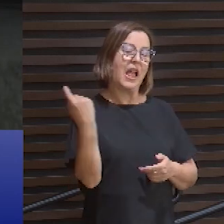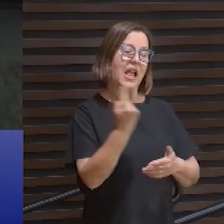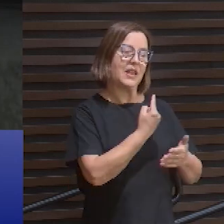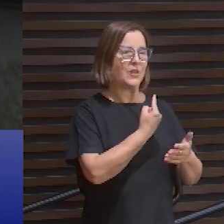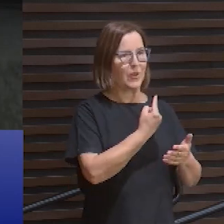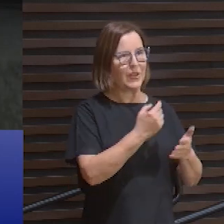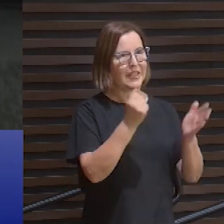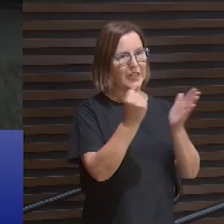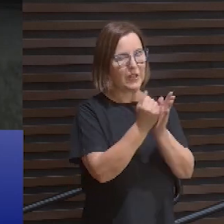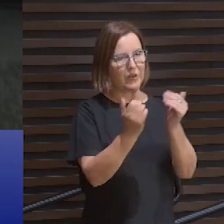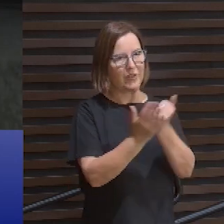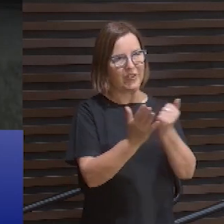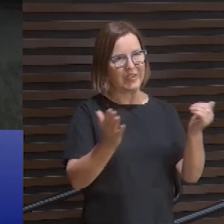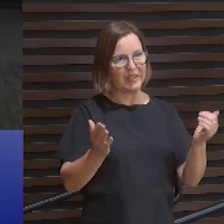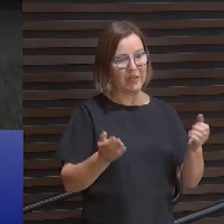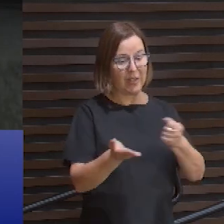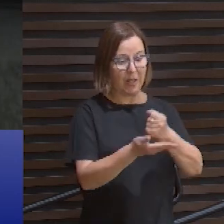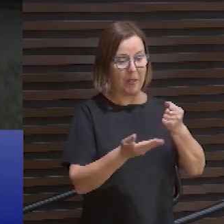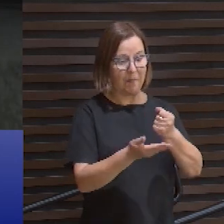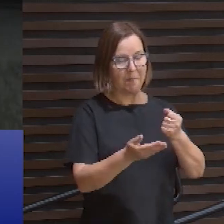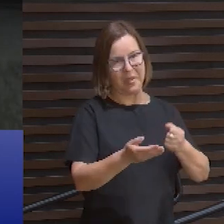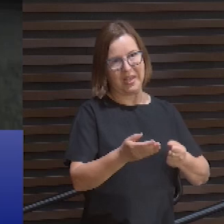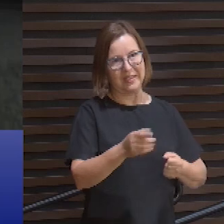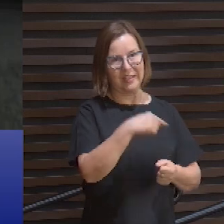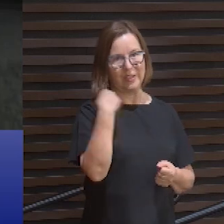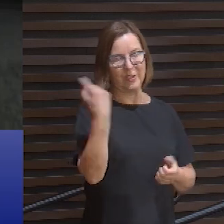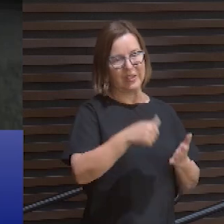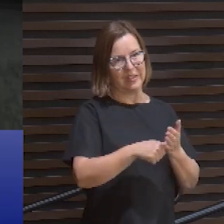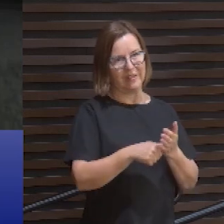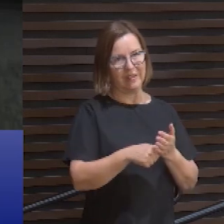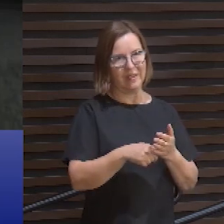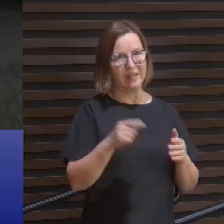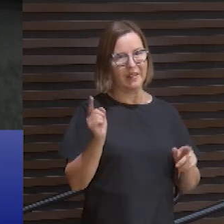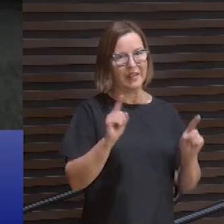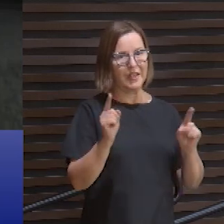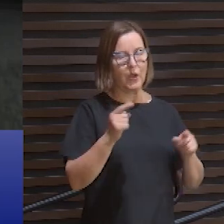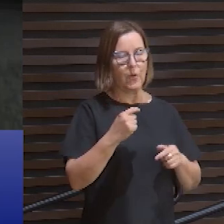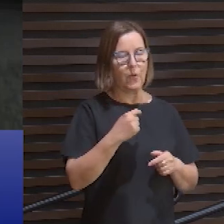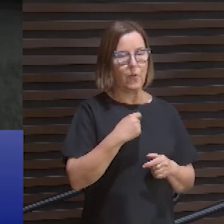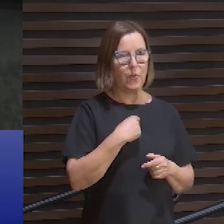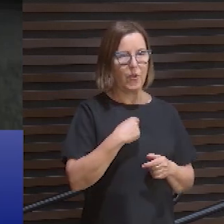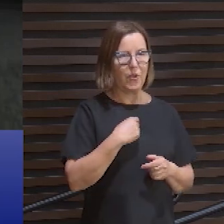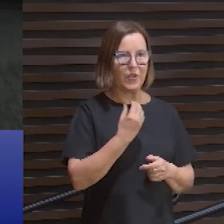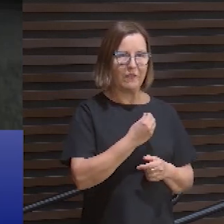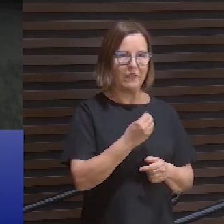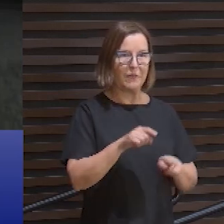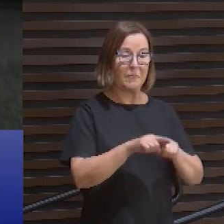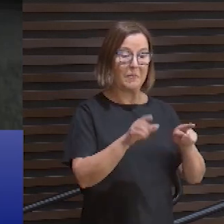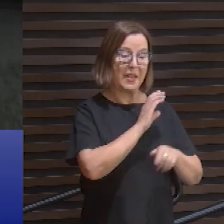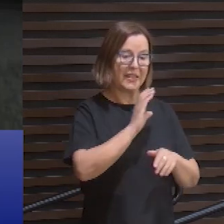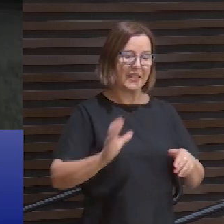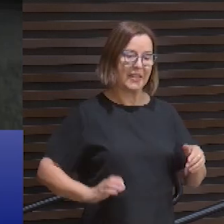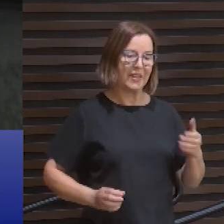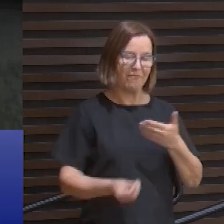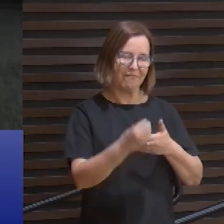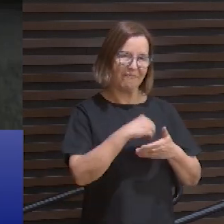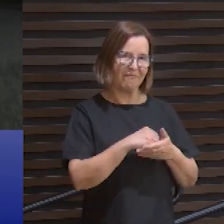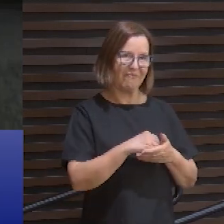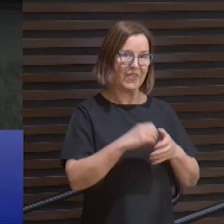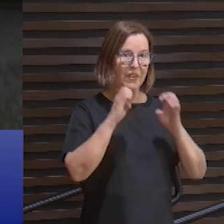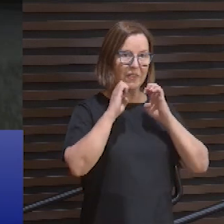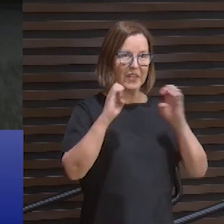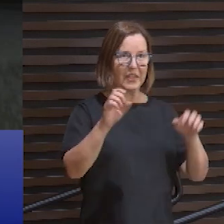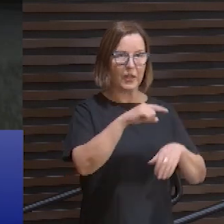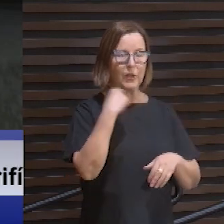nossa identidade. Não sou eu quem vive, mas é Cristo quem vive em mim. O Evangelho nos